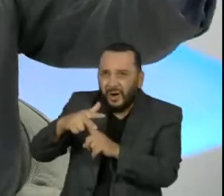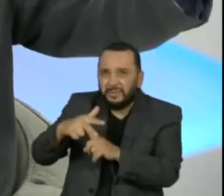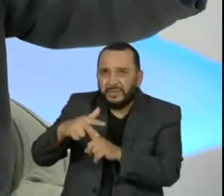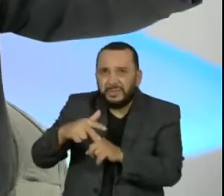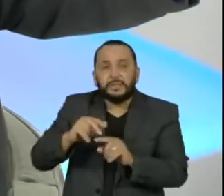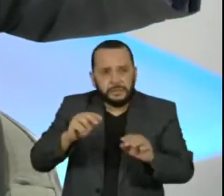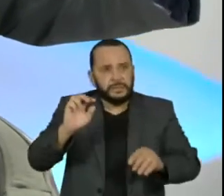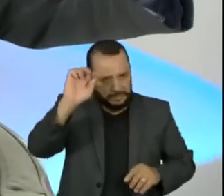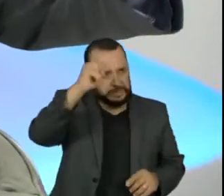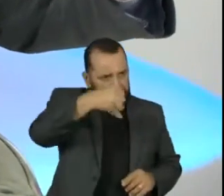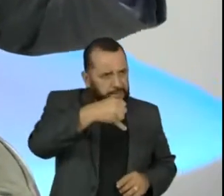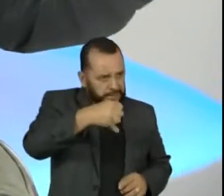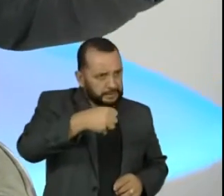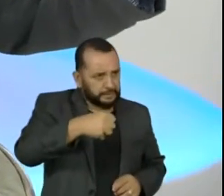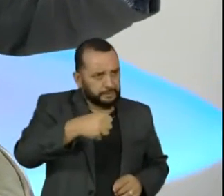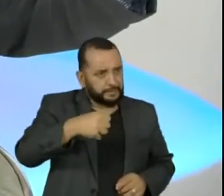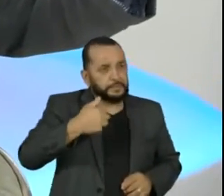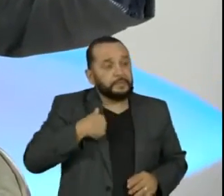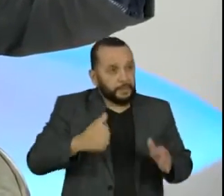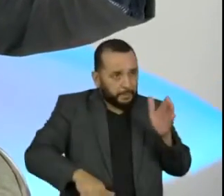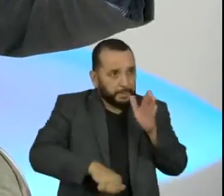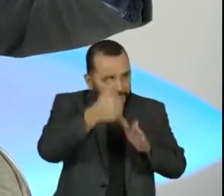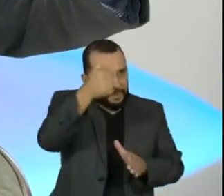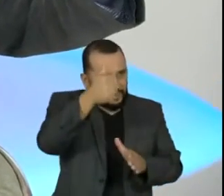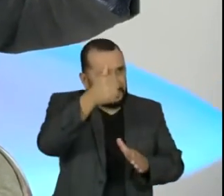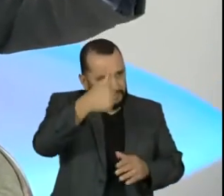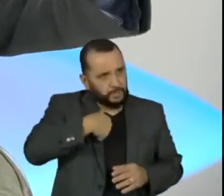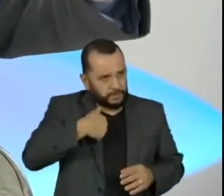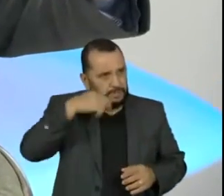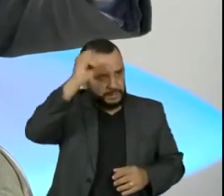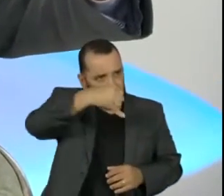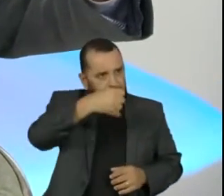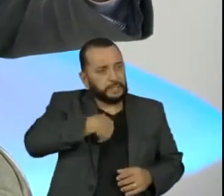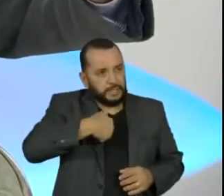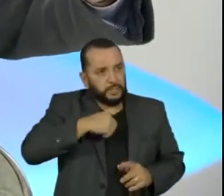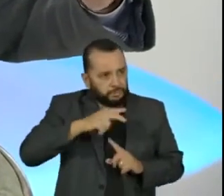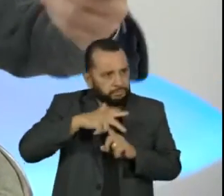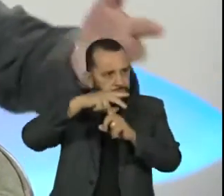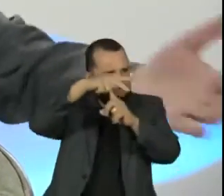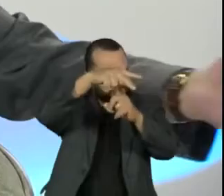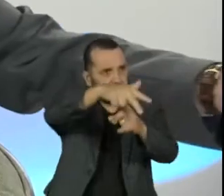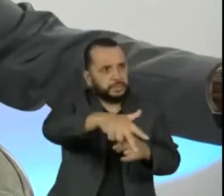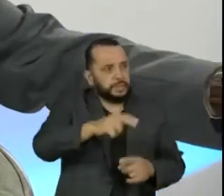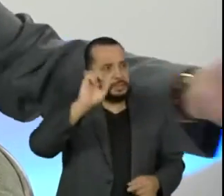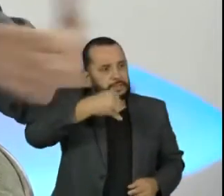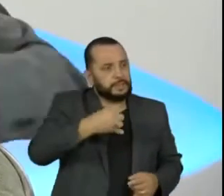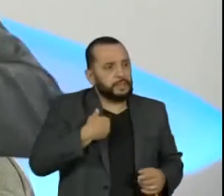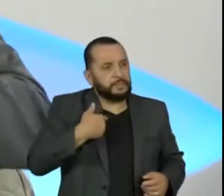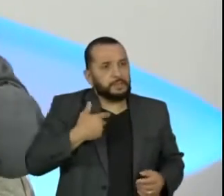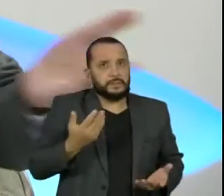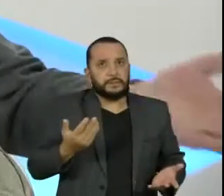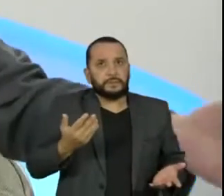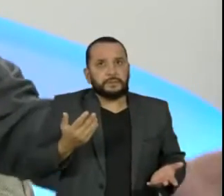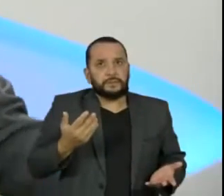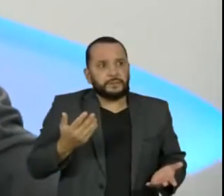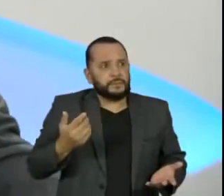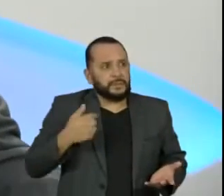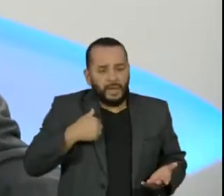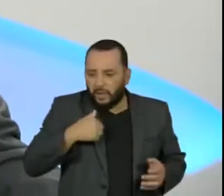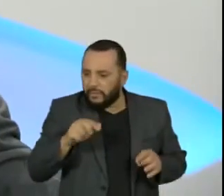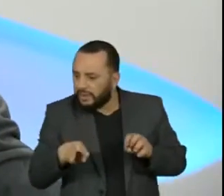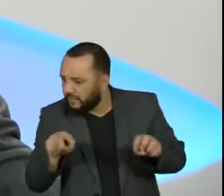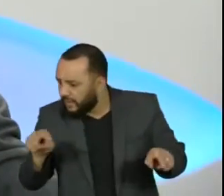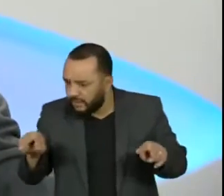Sim. Na primeira vez. Na primeira vez. Na hora que não aconteceu nada, eu vou andar de helicóptero de